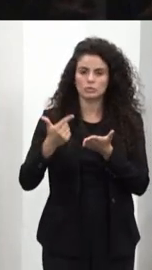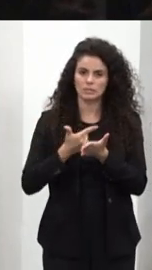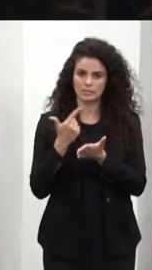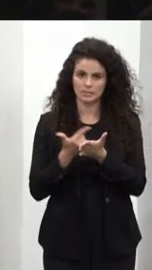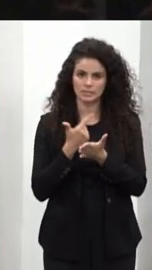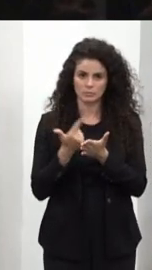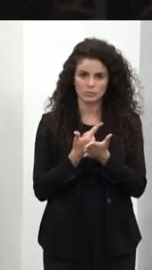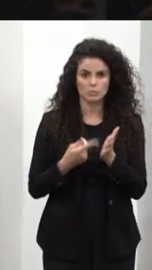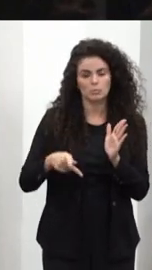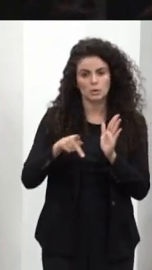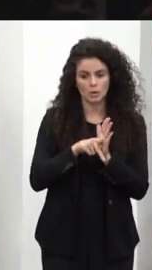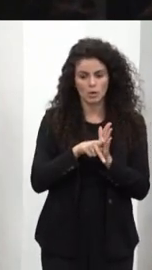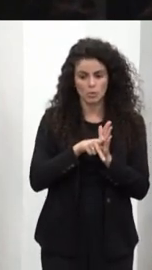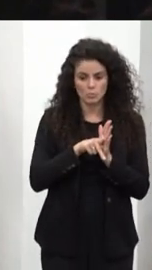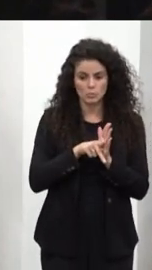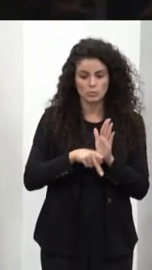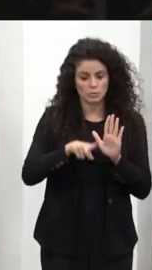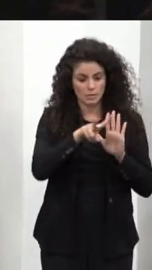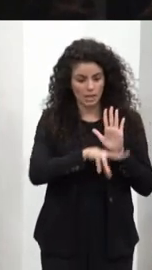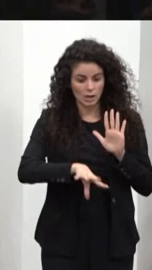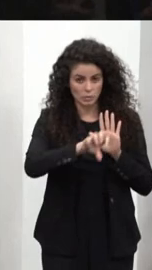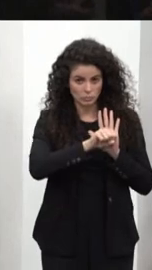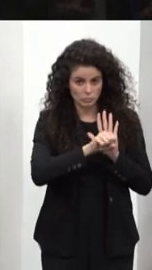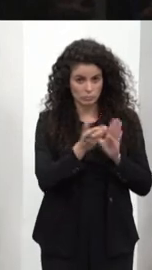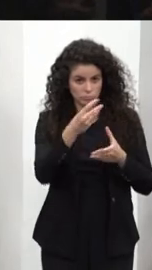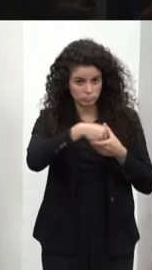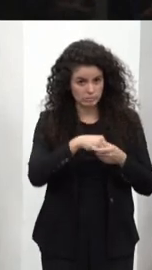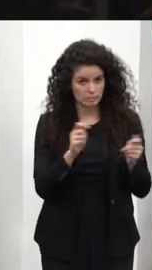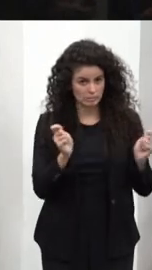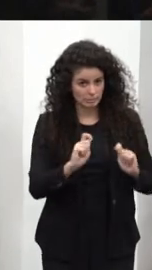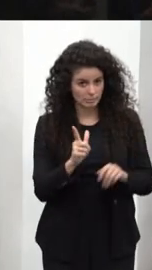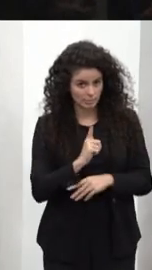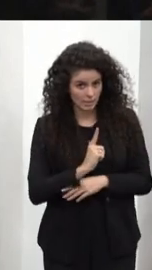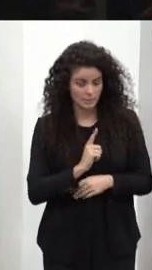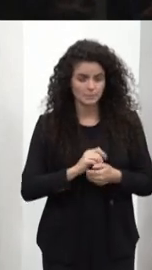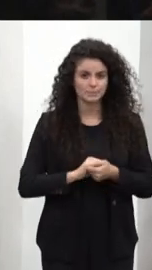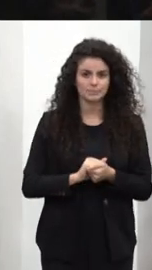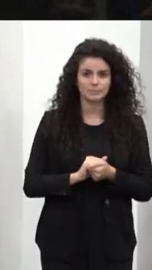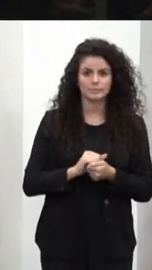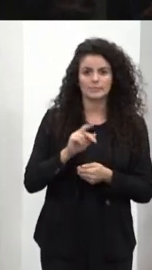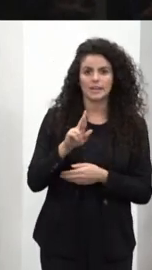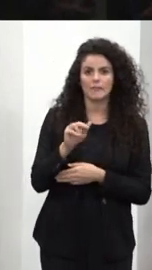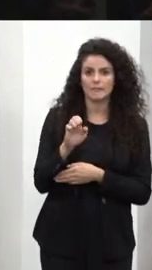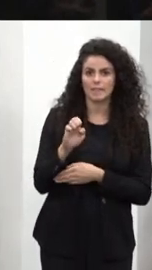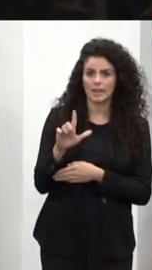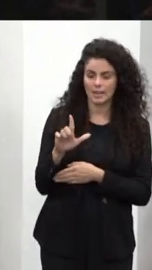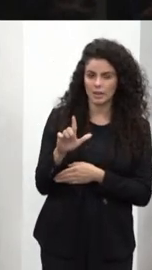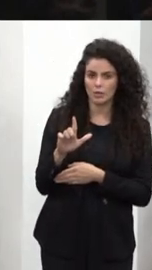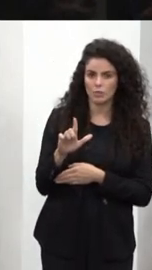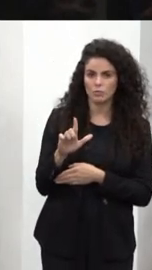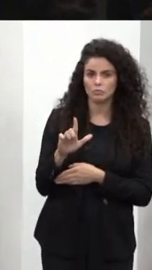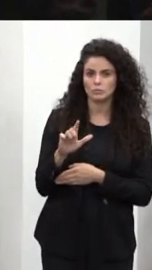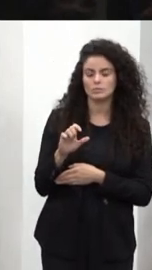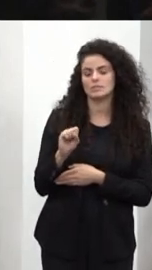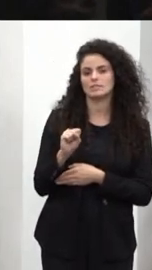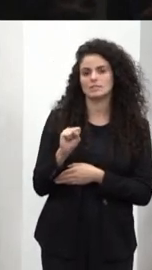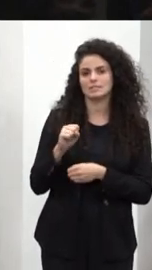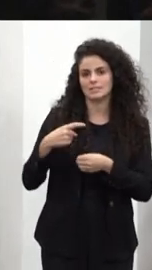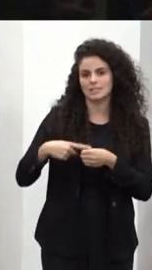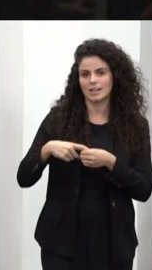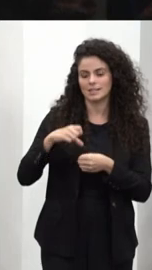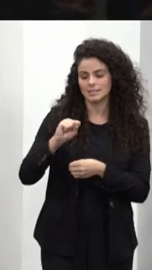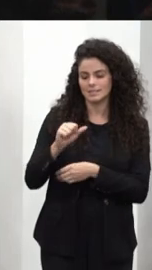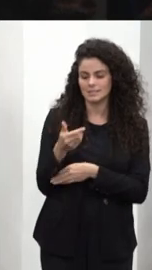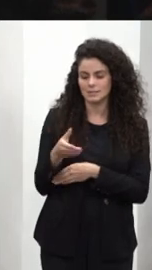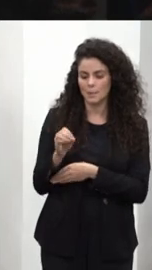parte da cota audiovisual pergunta de Rafael Nagel meu amigo da Cidade de São Bento do Sul as oitivas da